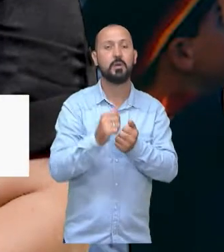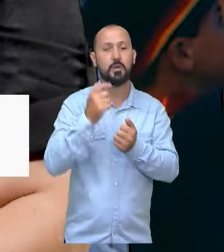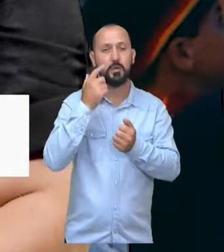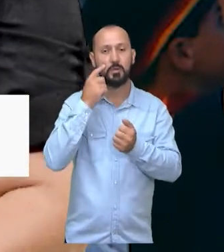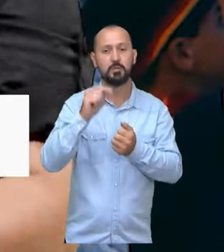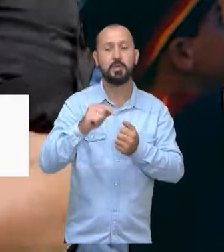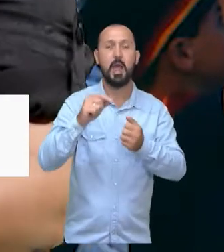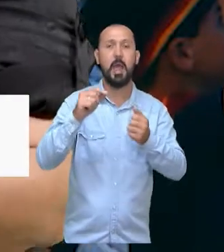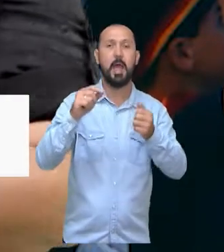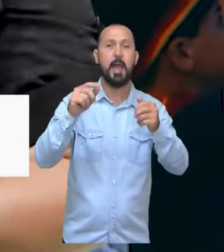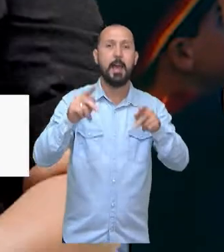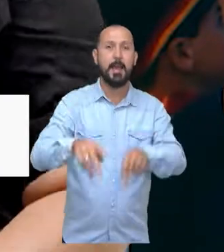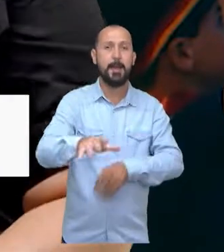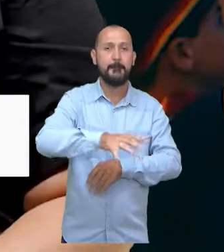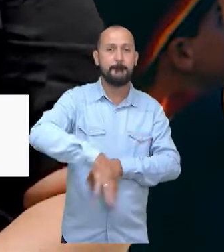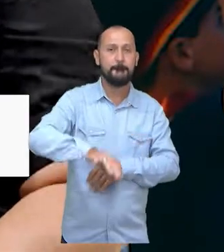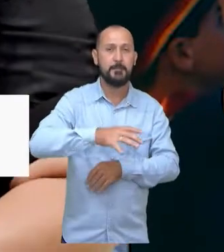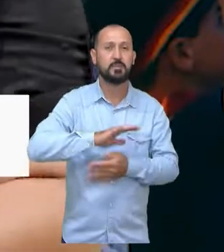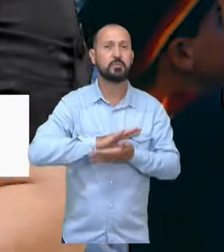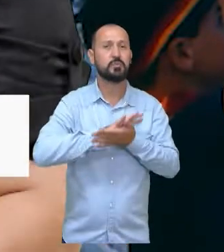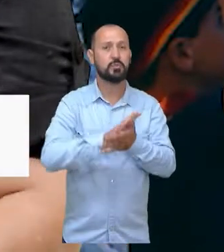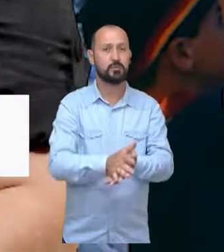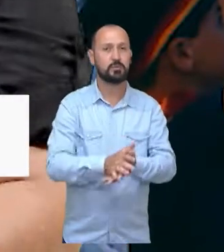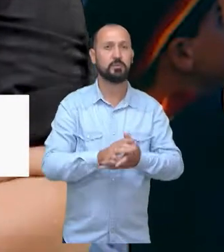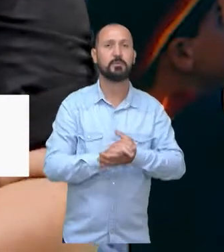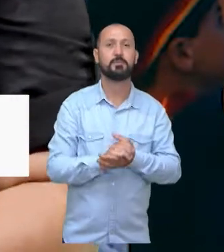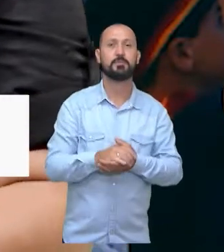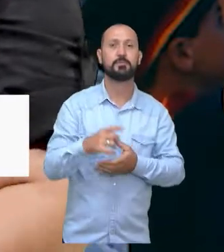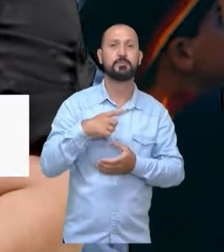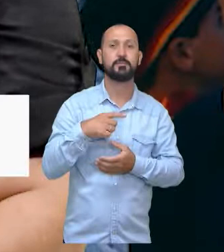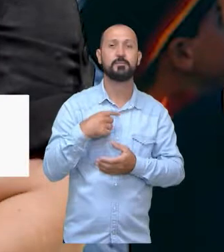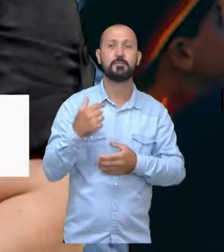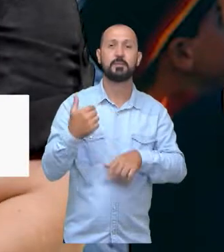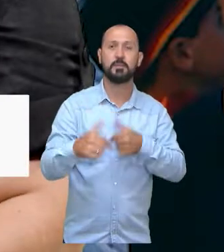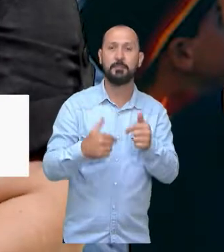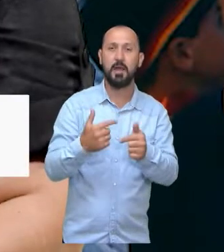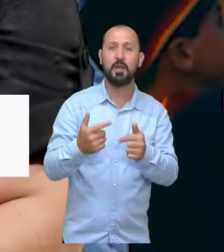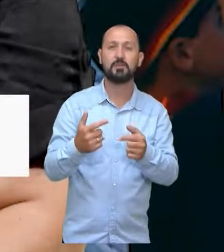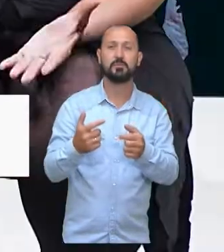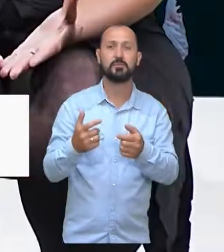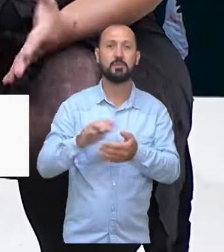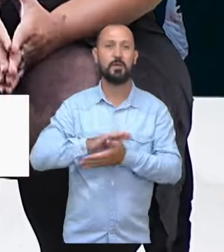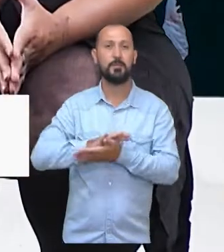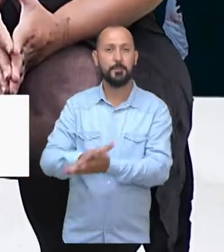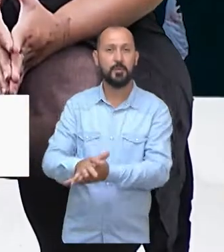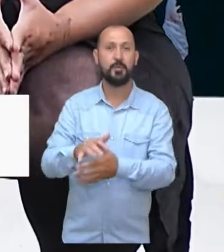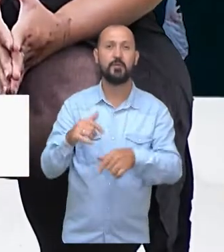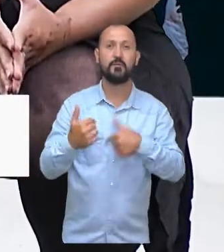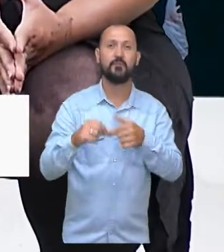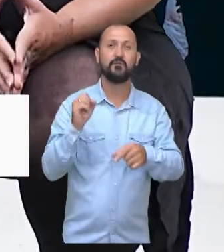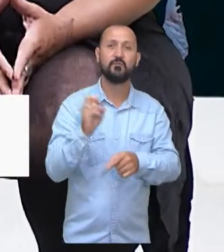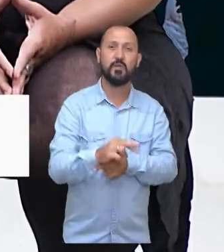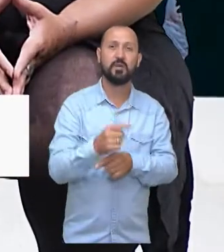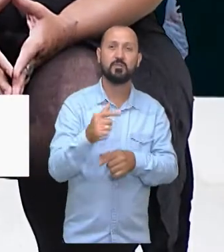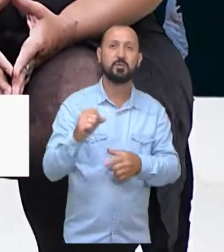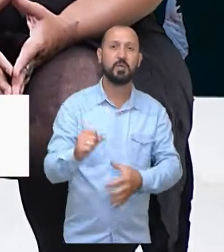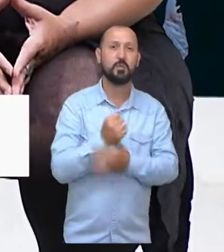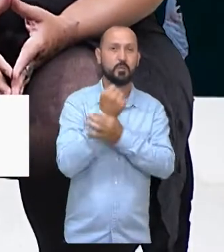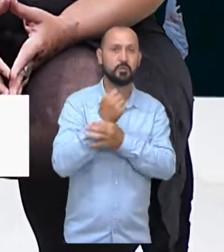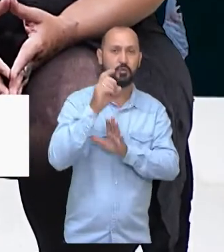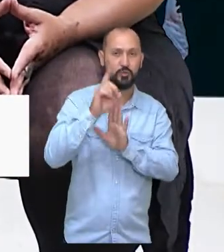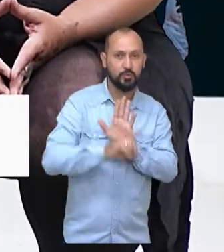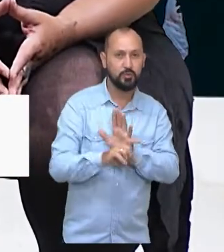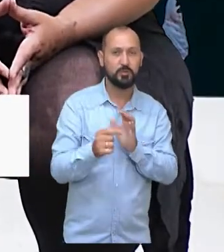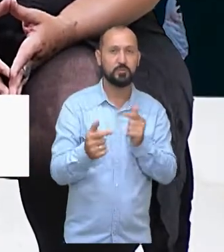sejam marginalizadas, colocadas em subempregos, né? Ou empregos que não têm ali uma garantia de direitos. E isso